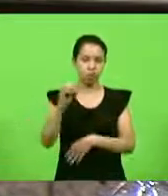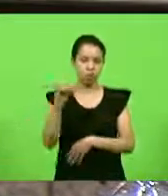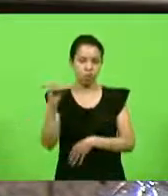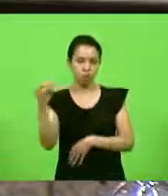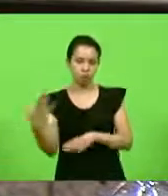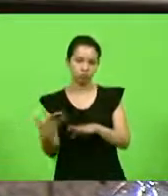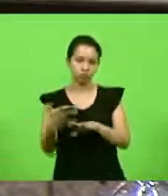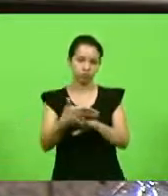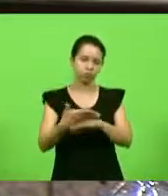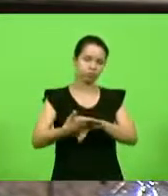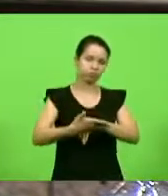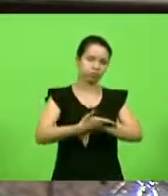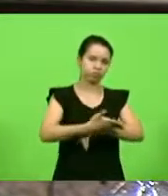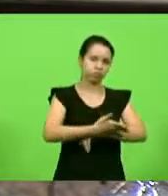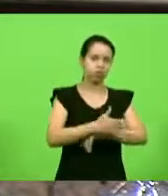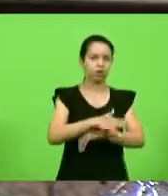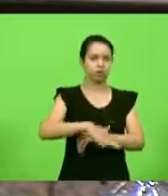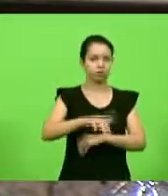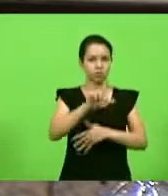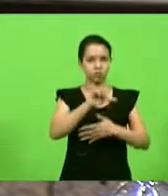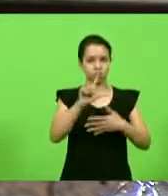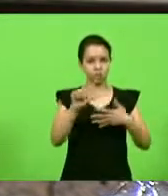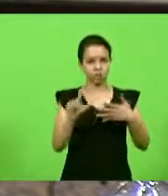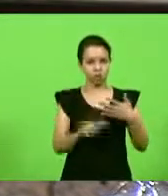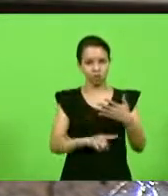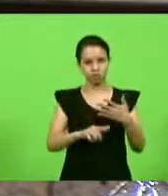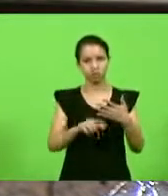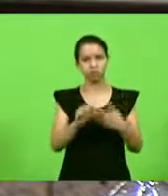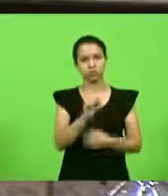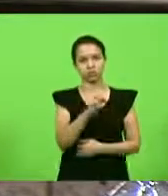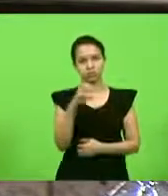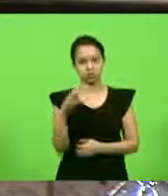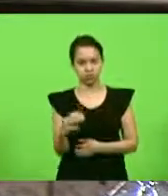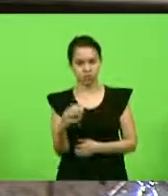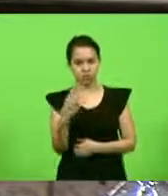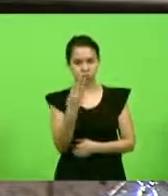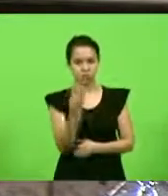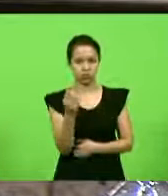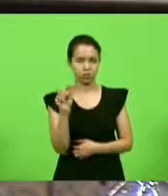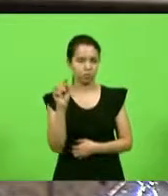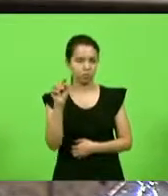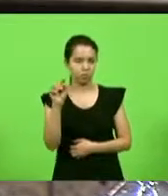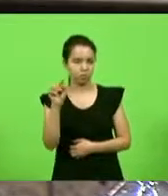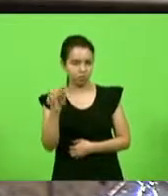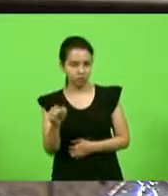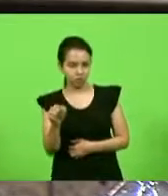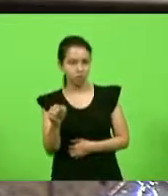portos aqui no litoral catarinense. 4 mil contêineres por dia.